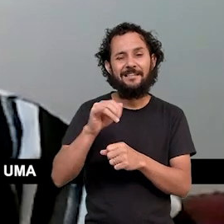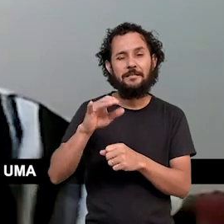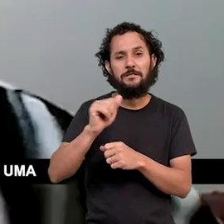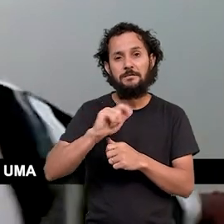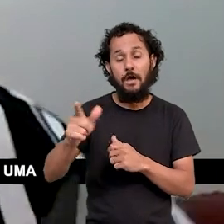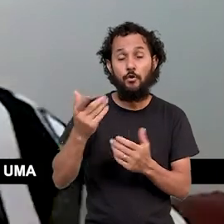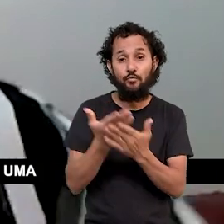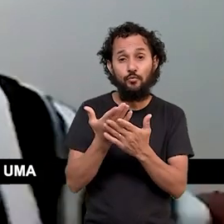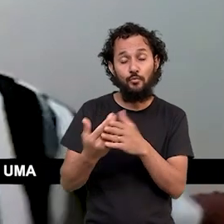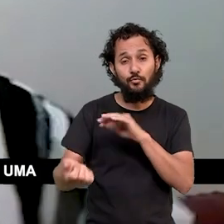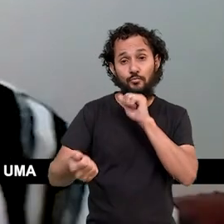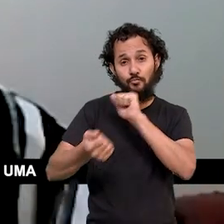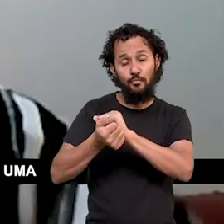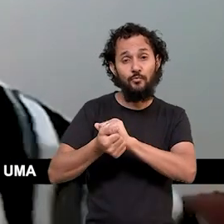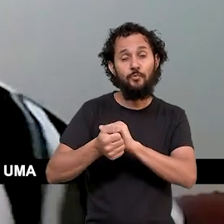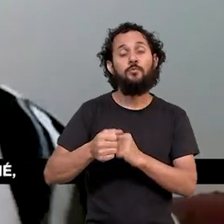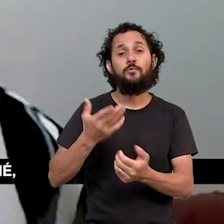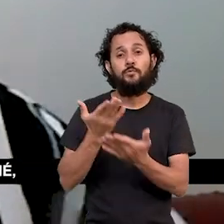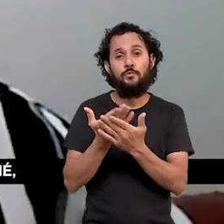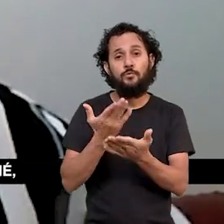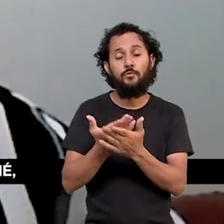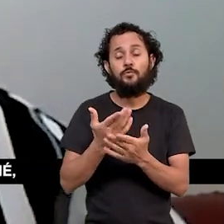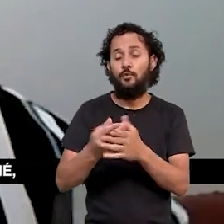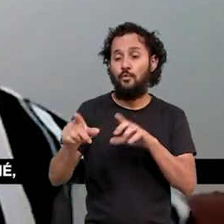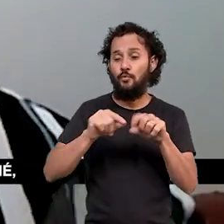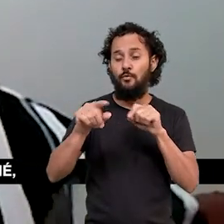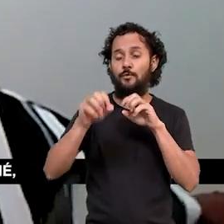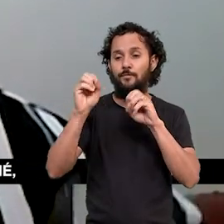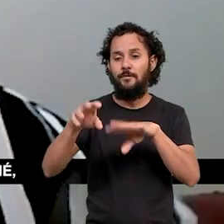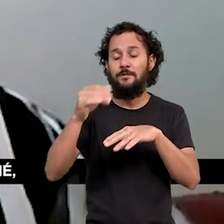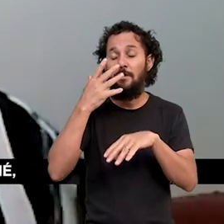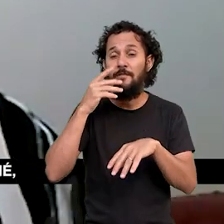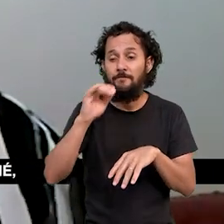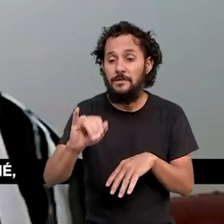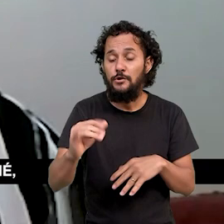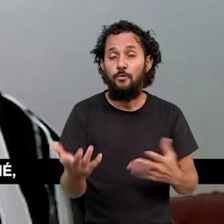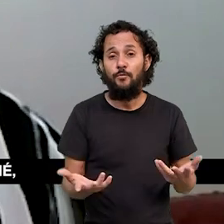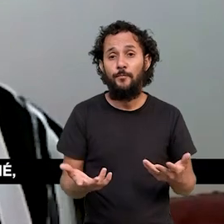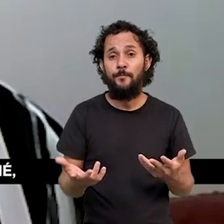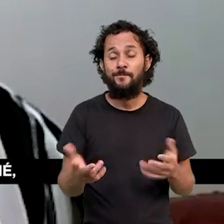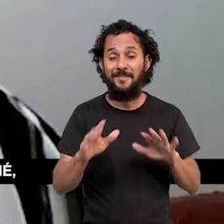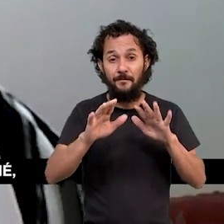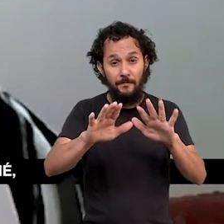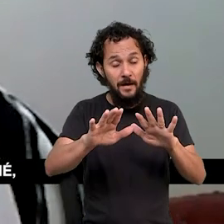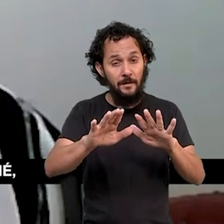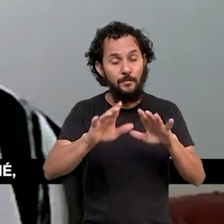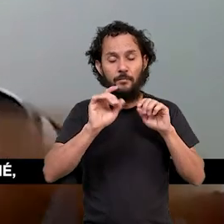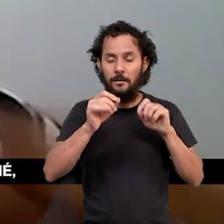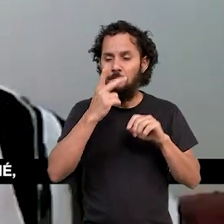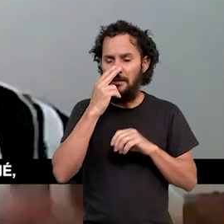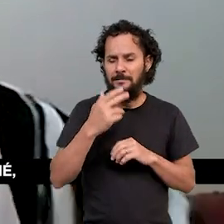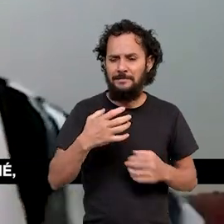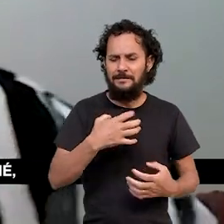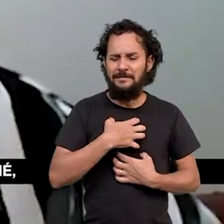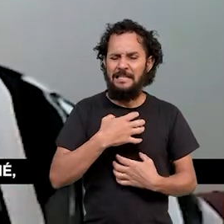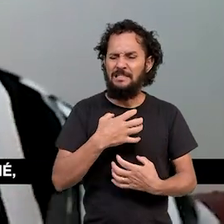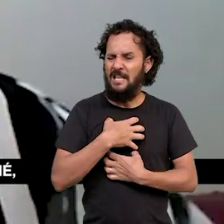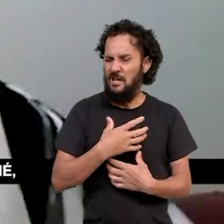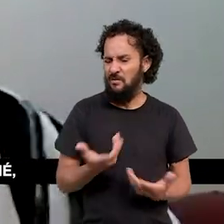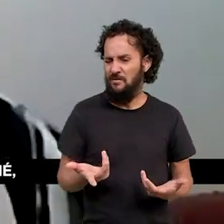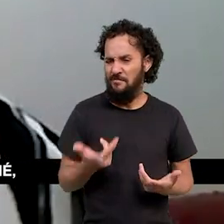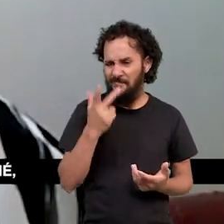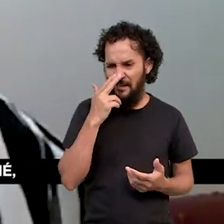que estudaram junto com os seus colegas, que fizeram uma opção pela educação infantil, mas fica a sensação de